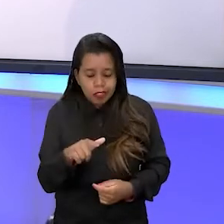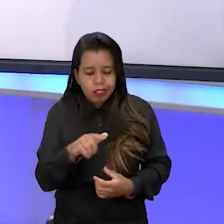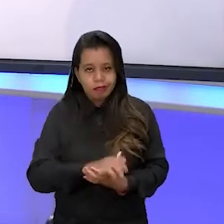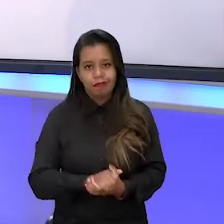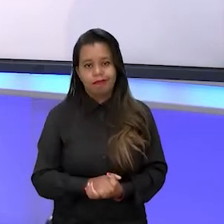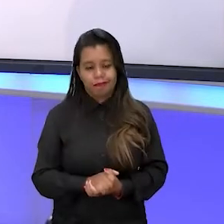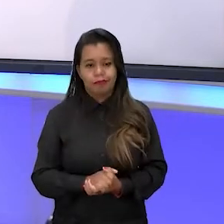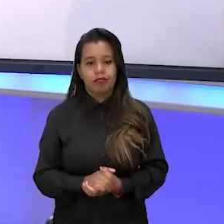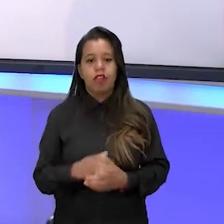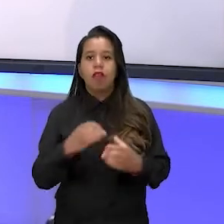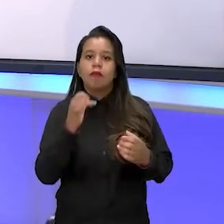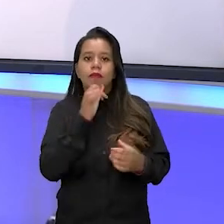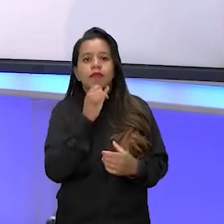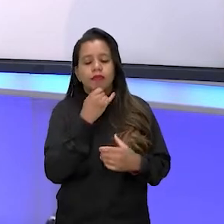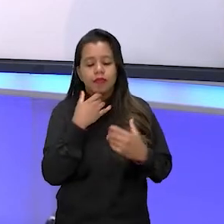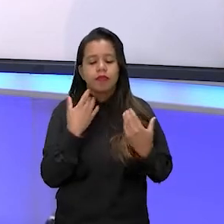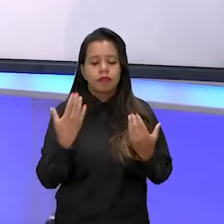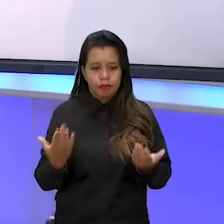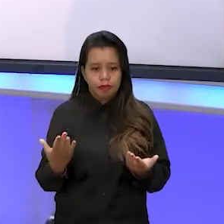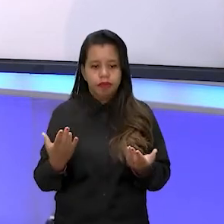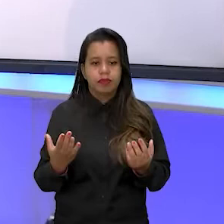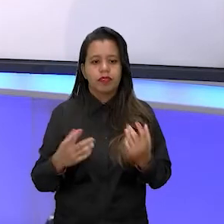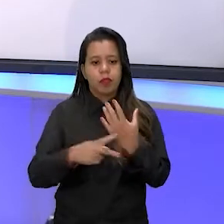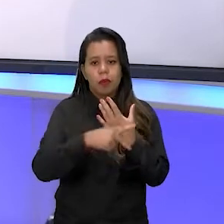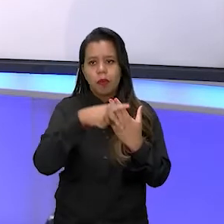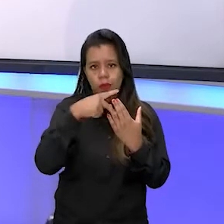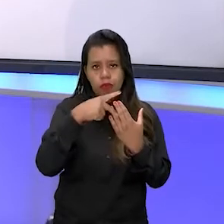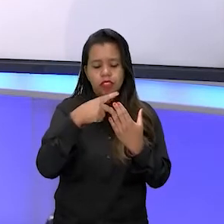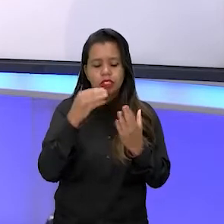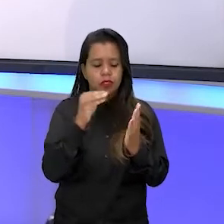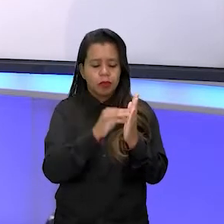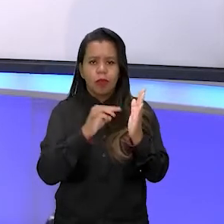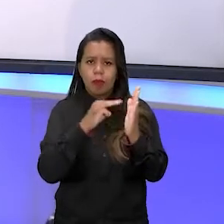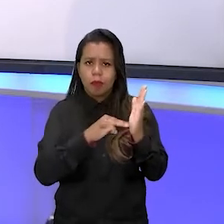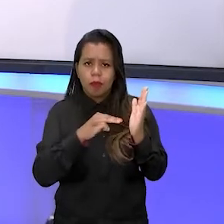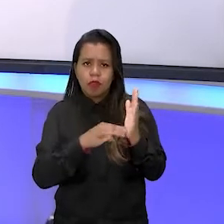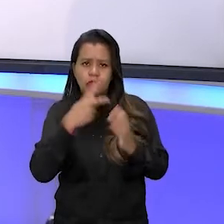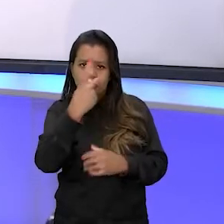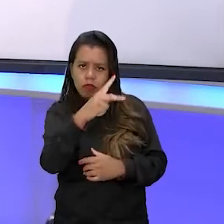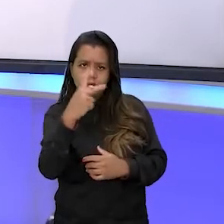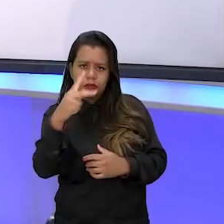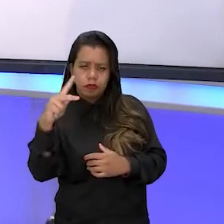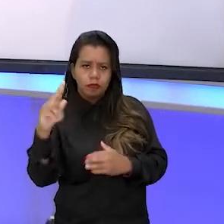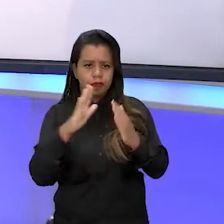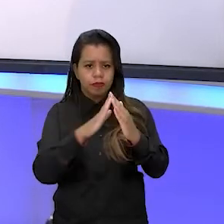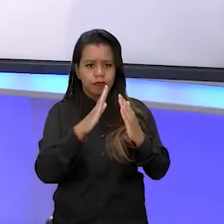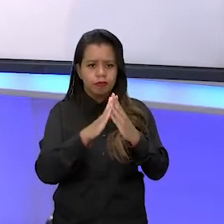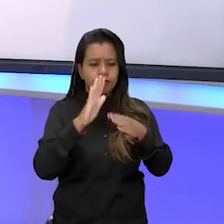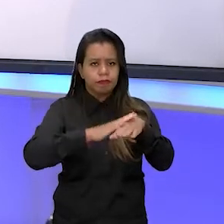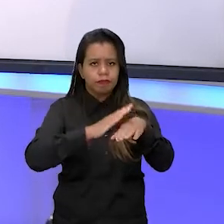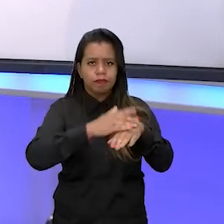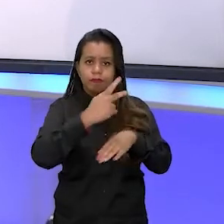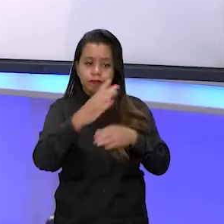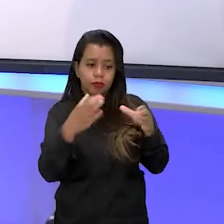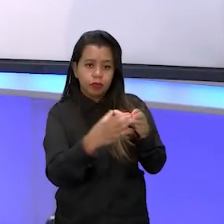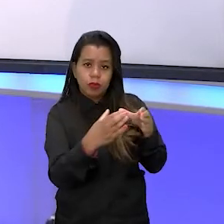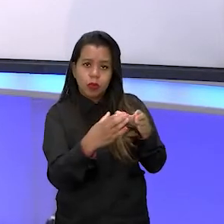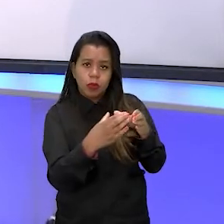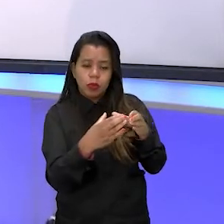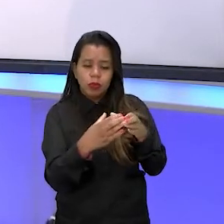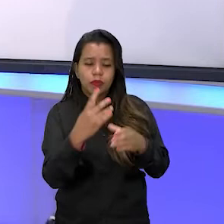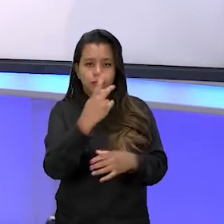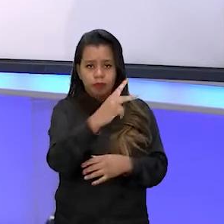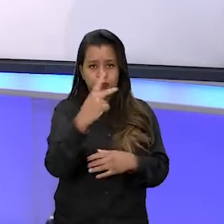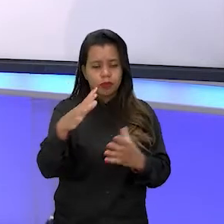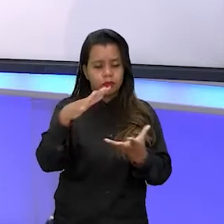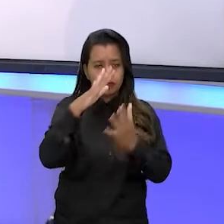nós estamos trabalhando aqui com essa metodologia de projeto. Isso é você que tem que fazer. Você aí que está construindo juntamente com o seu grupo este projeto de